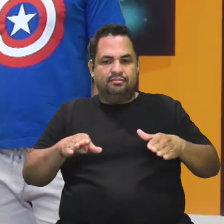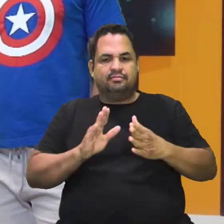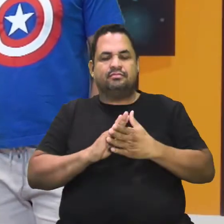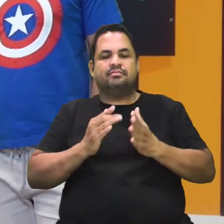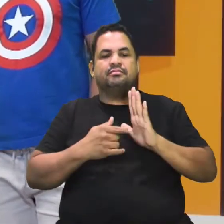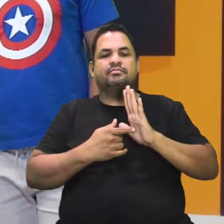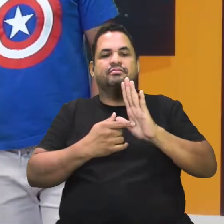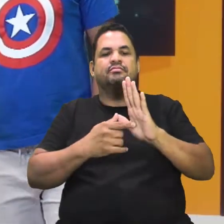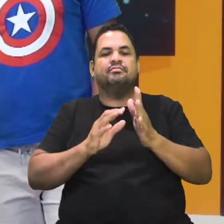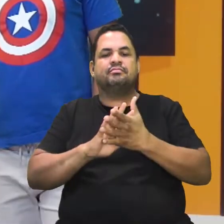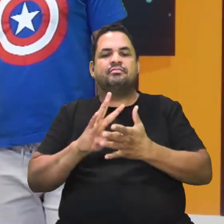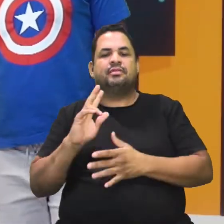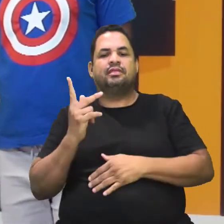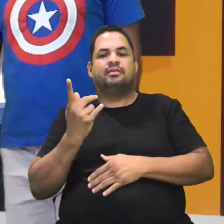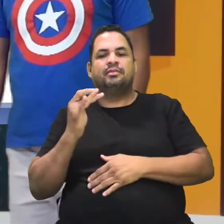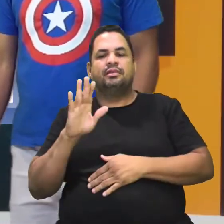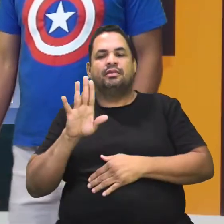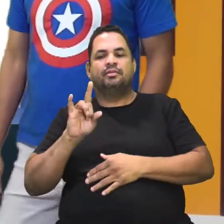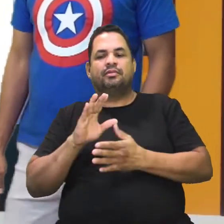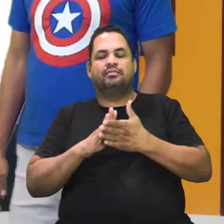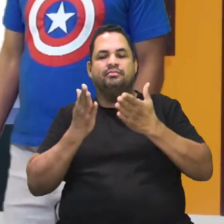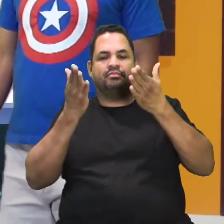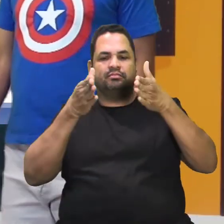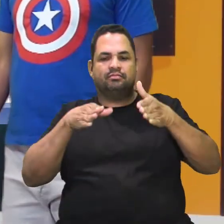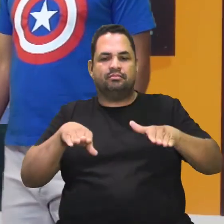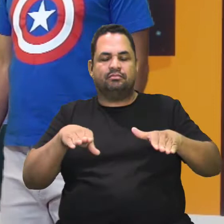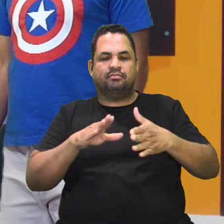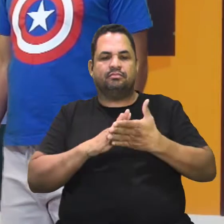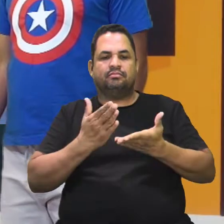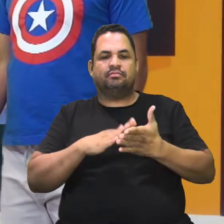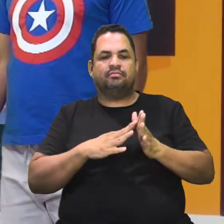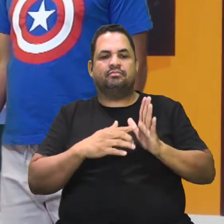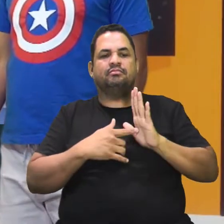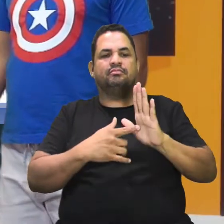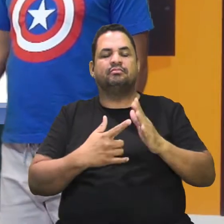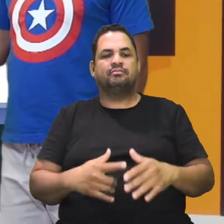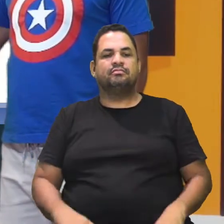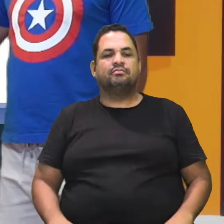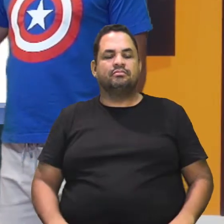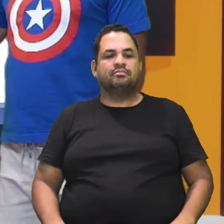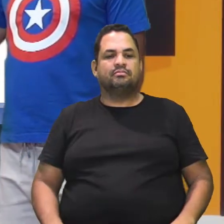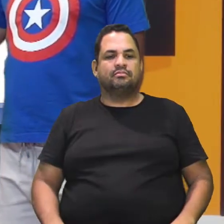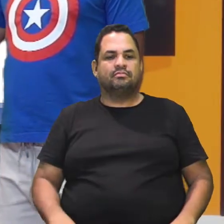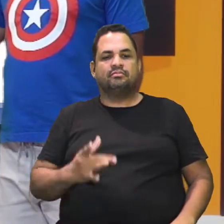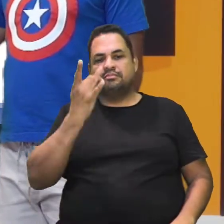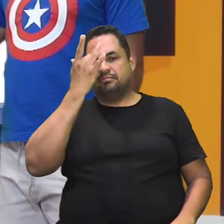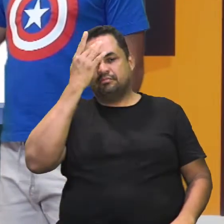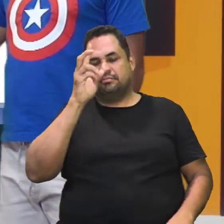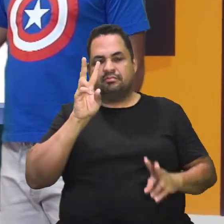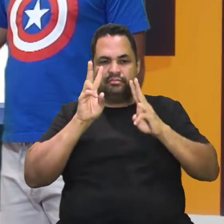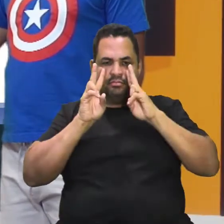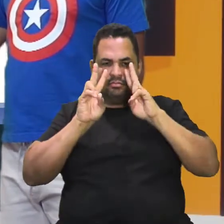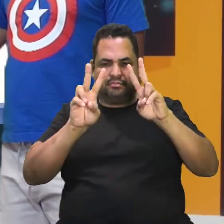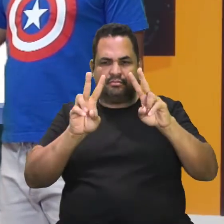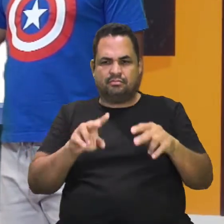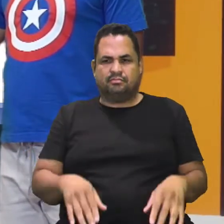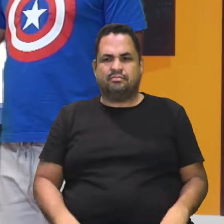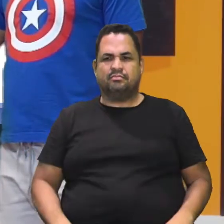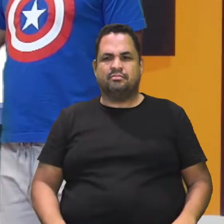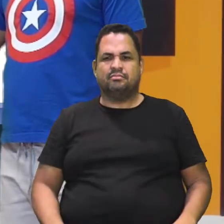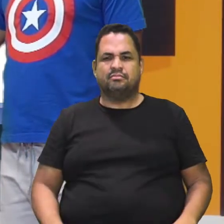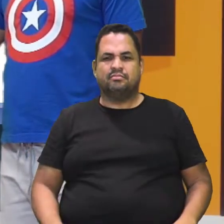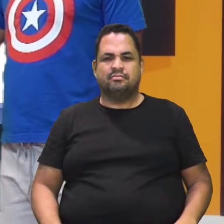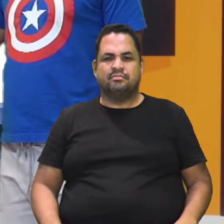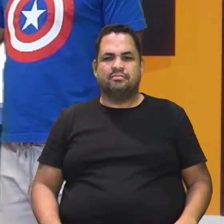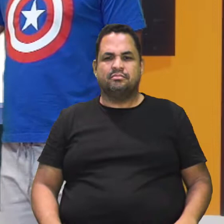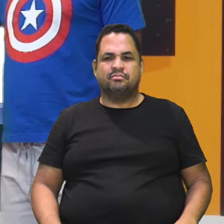perfume representa uma hipérbole que também a gente vai mostrar isso para vocês no plano cartesiano. Aí vai ficar mais fácil de visualizar, tá bom? Eu não Bora? compro perfume